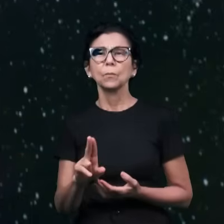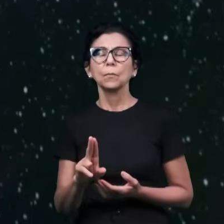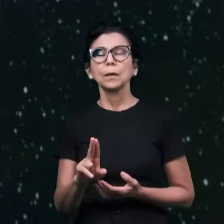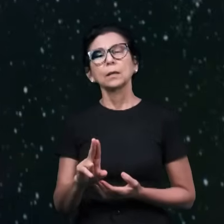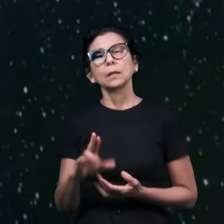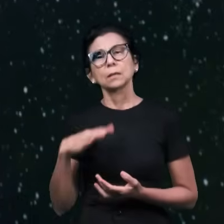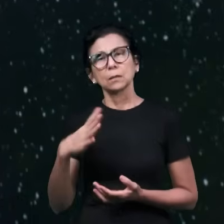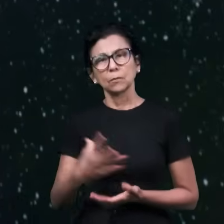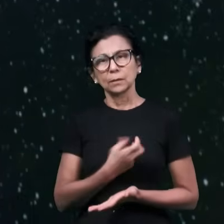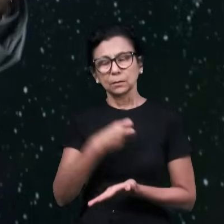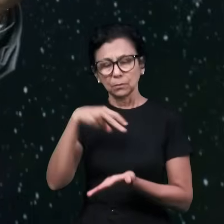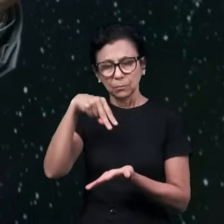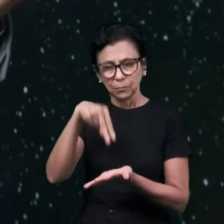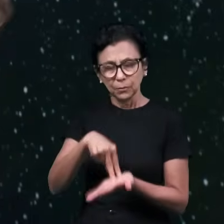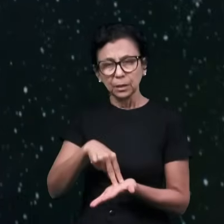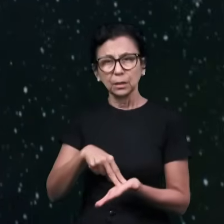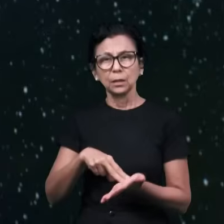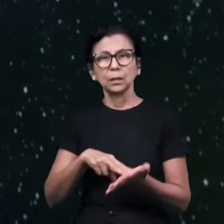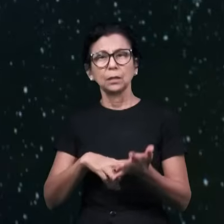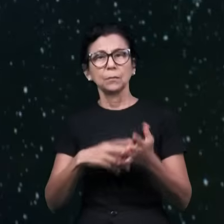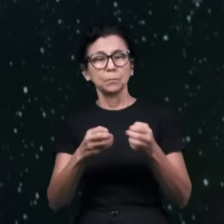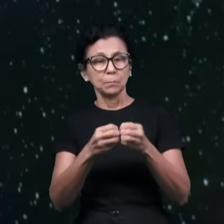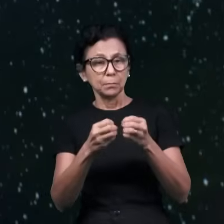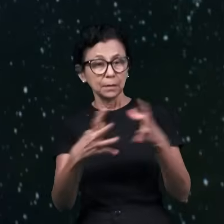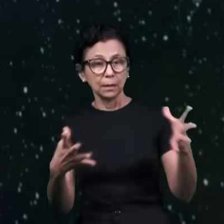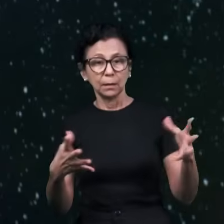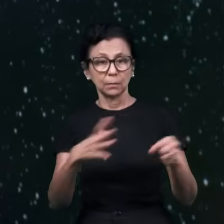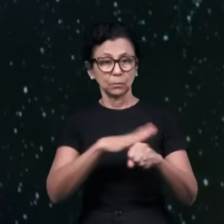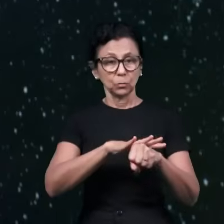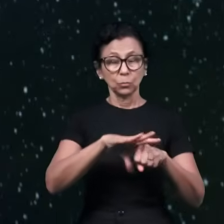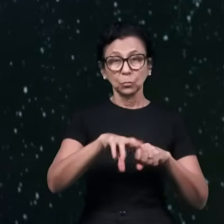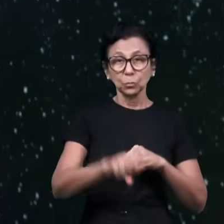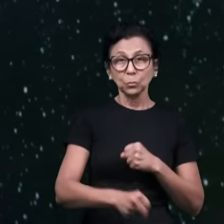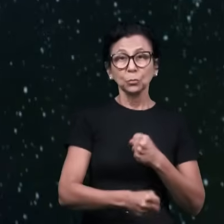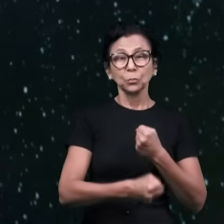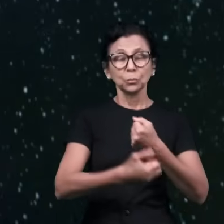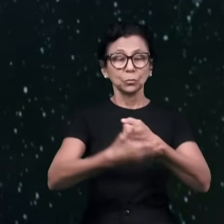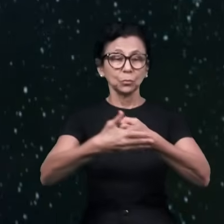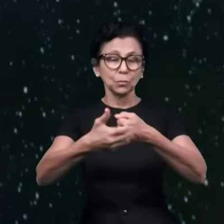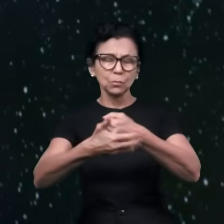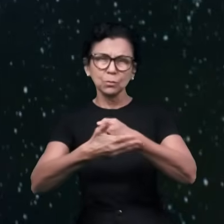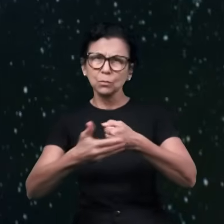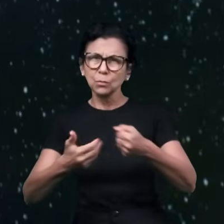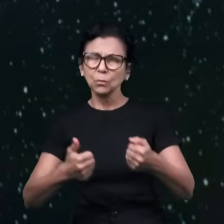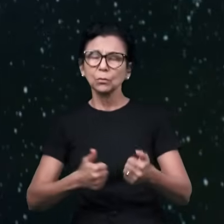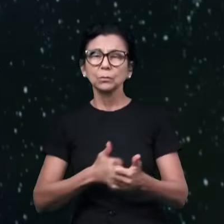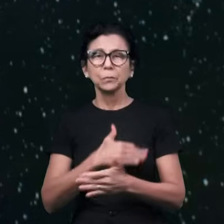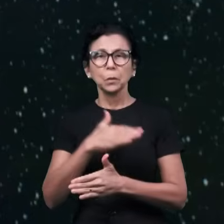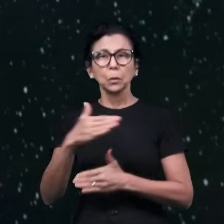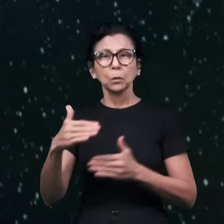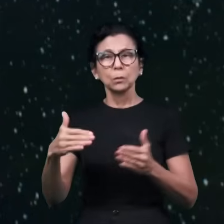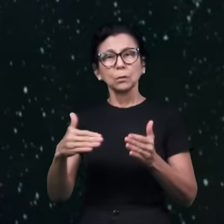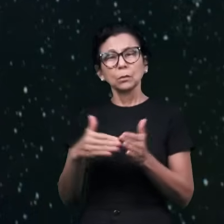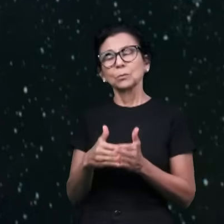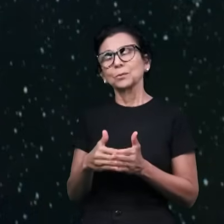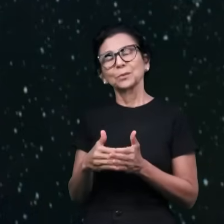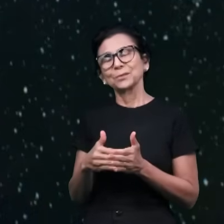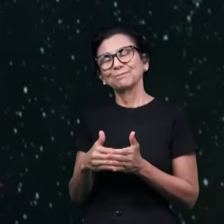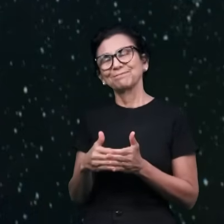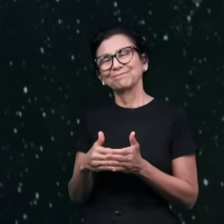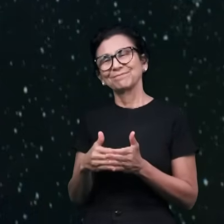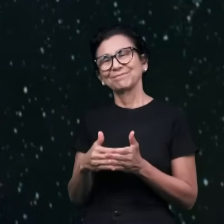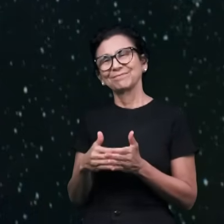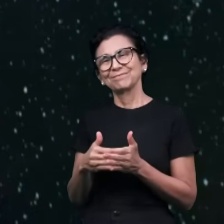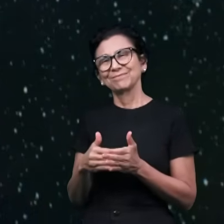os sinais, as curas, a palavra de consolo, tudo o que ele deixou